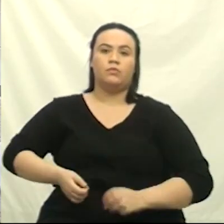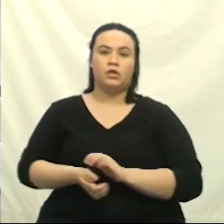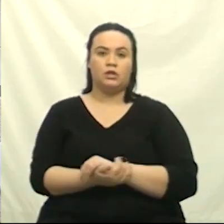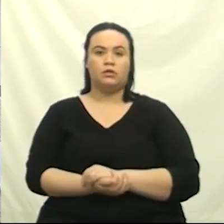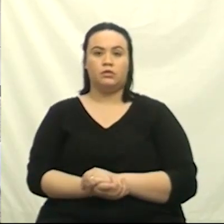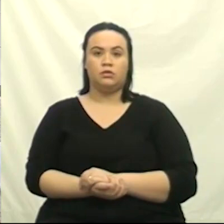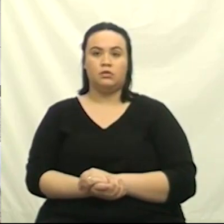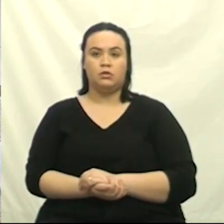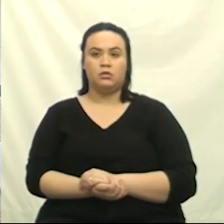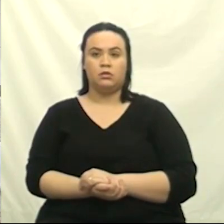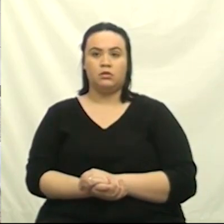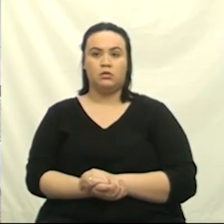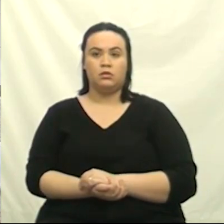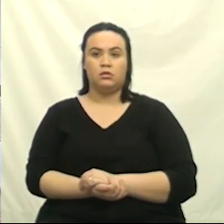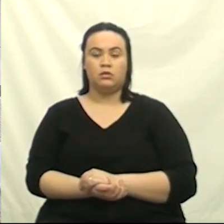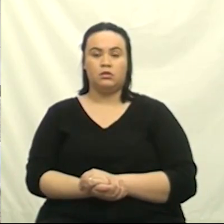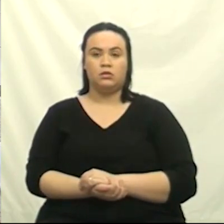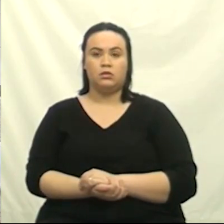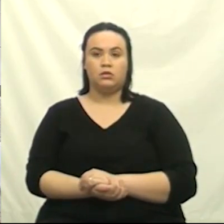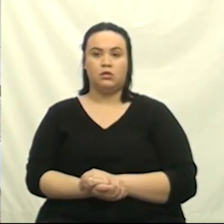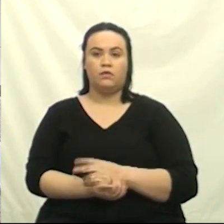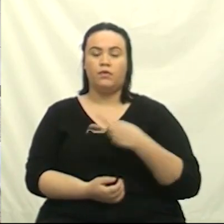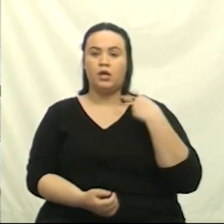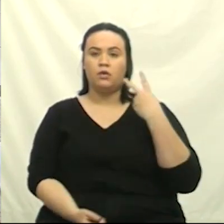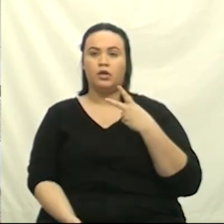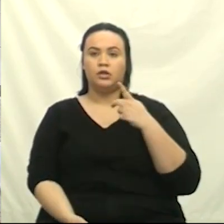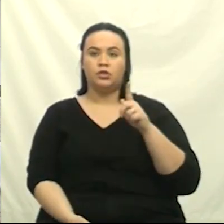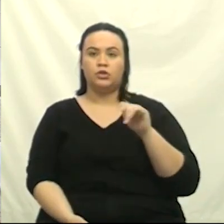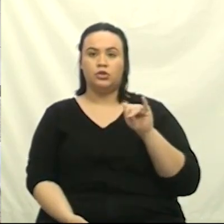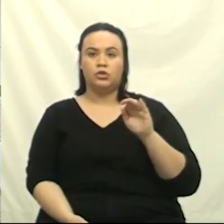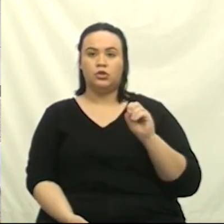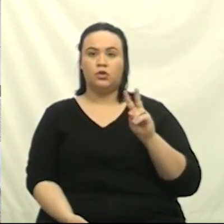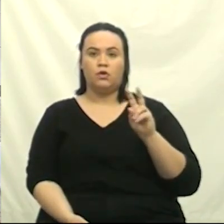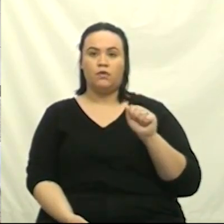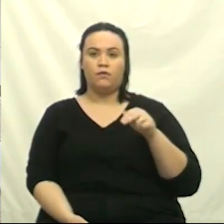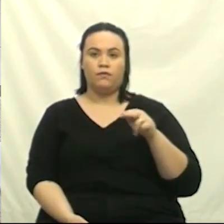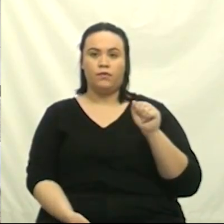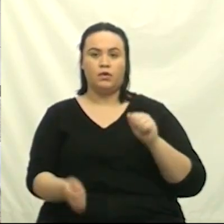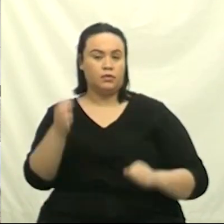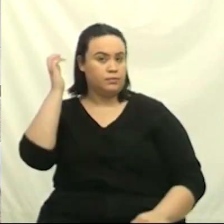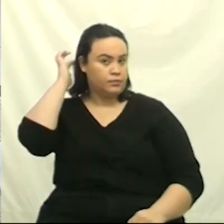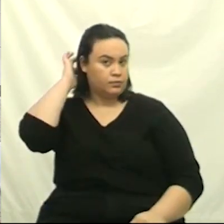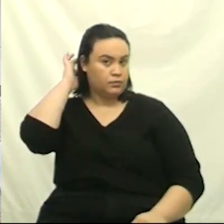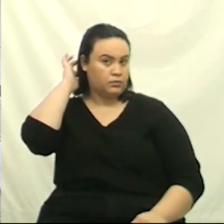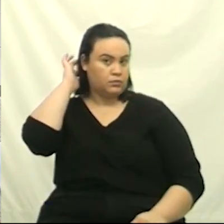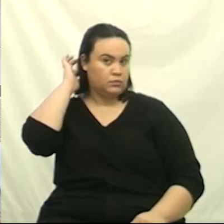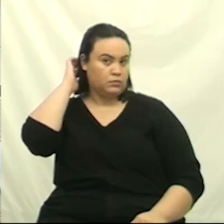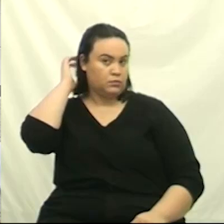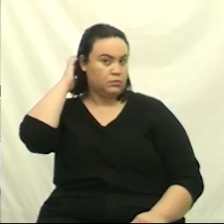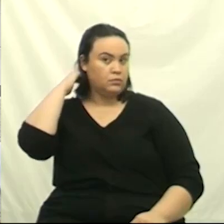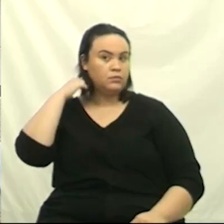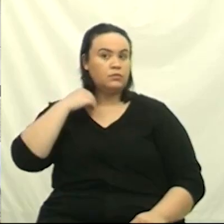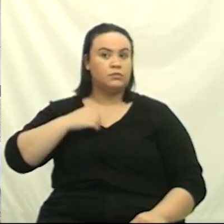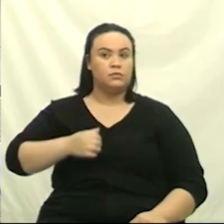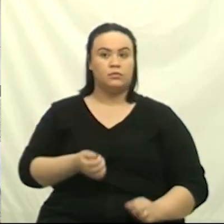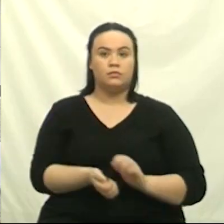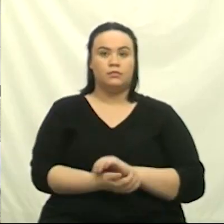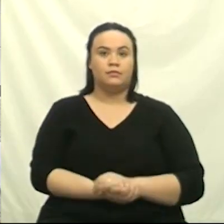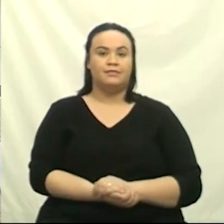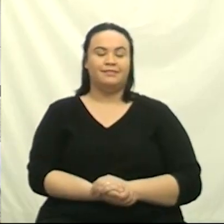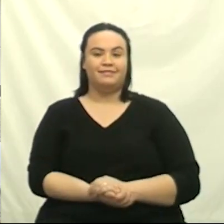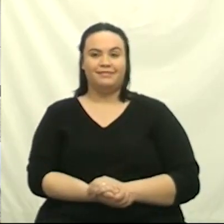com a palavra a vereadora Giovanna Vito Mondardo quase que passou